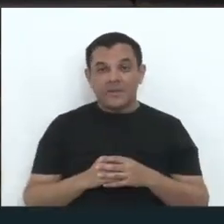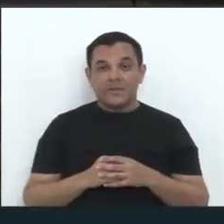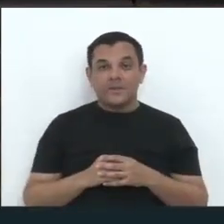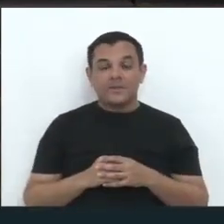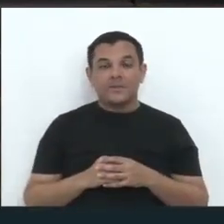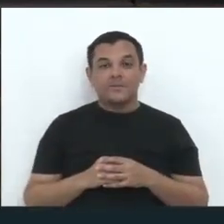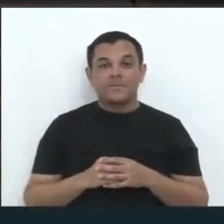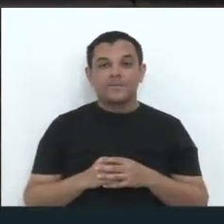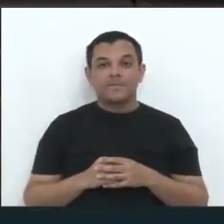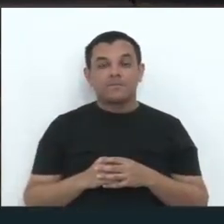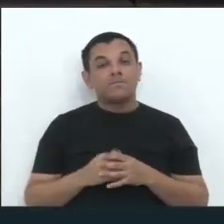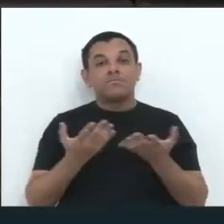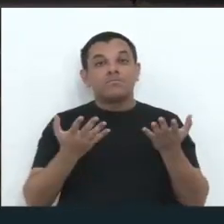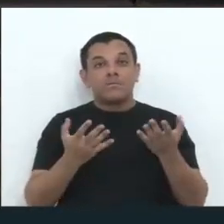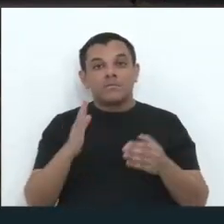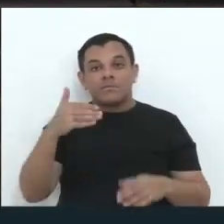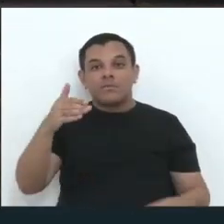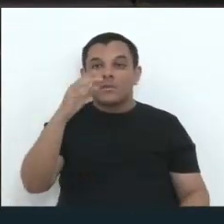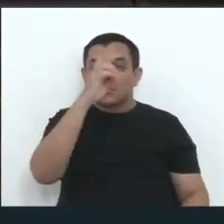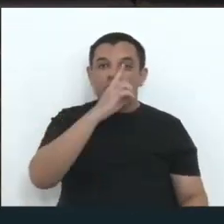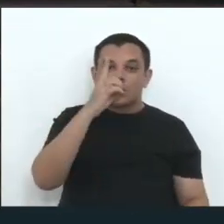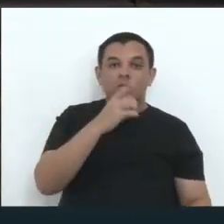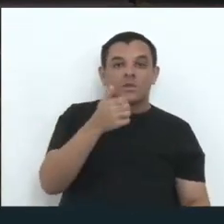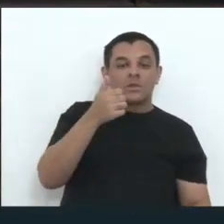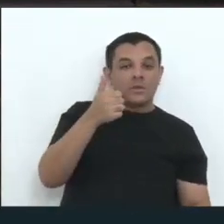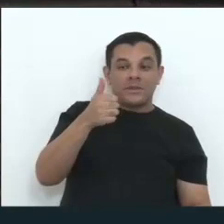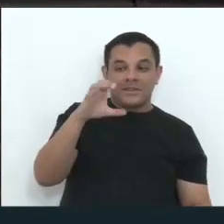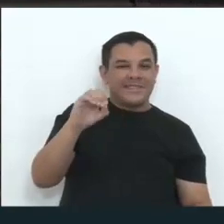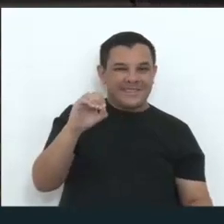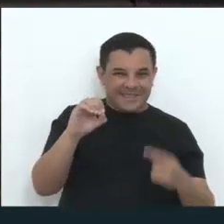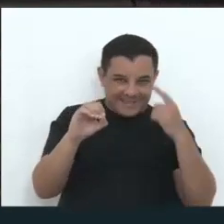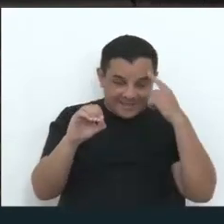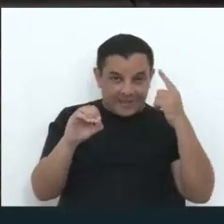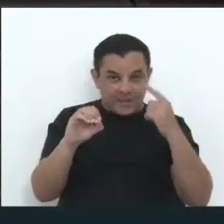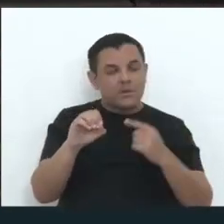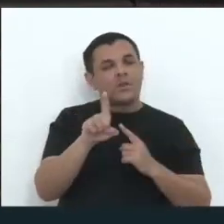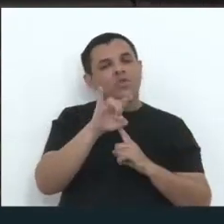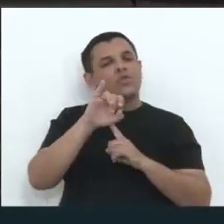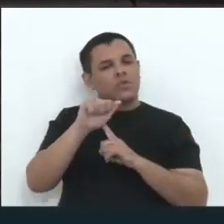como domingo, dia 10, é o dia do